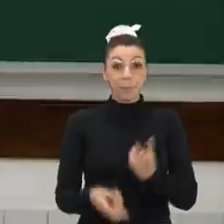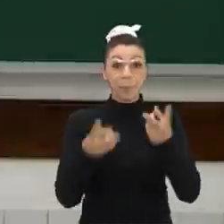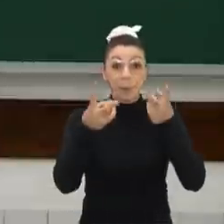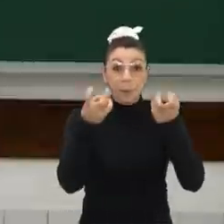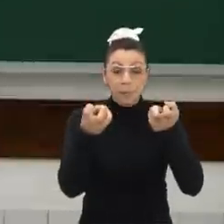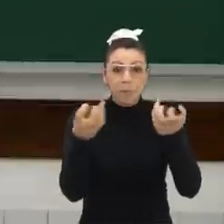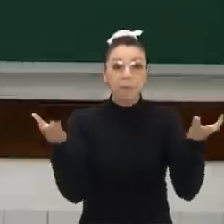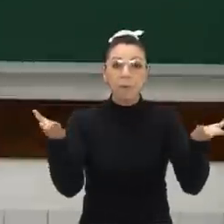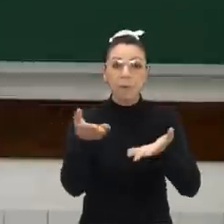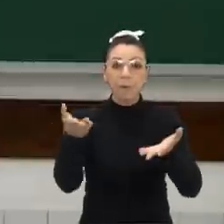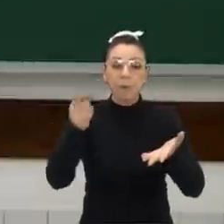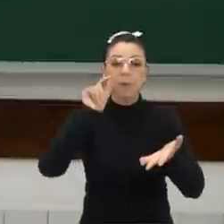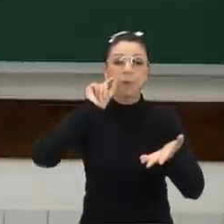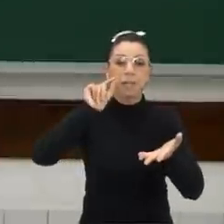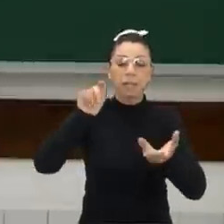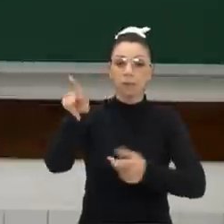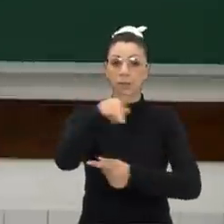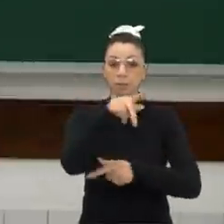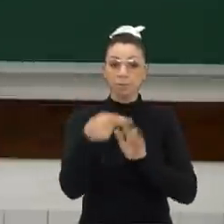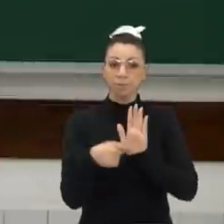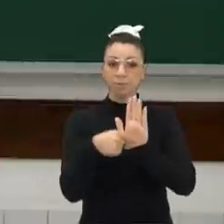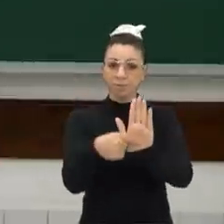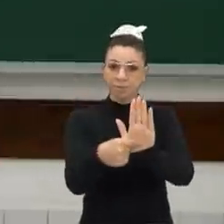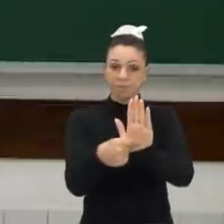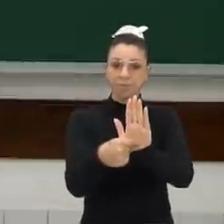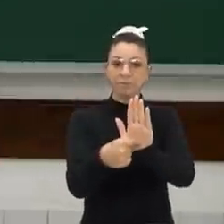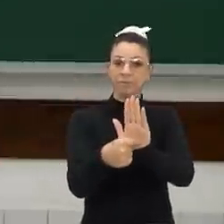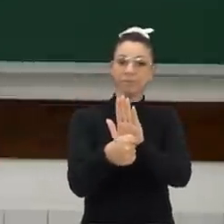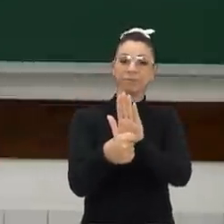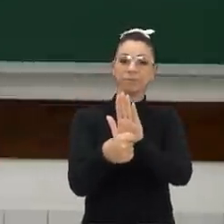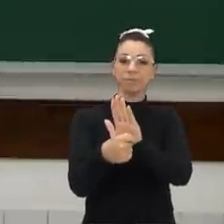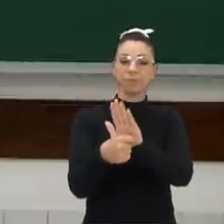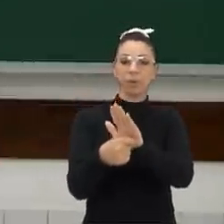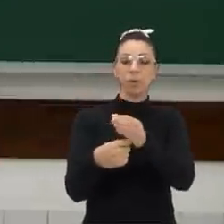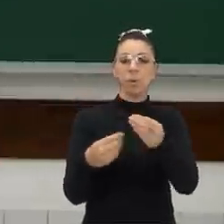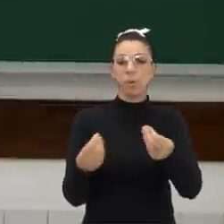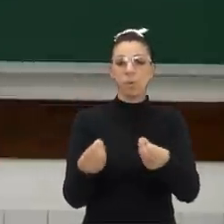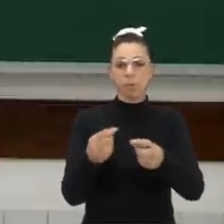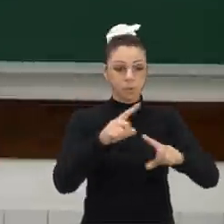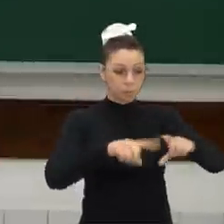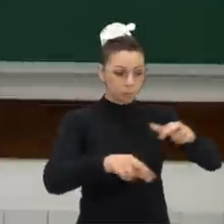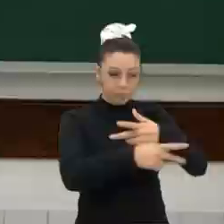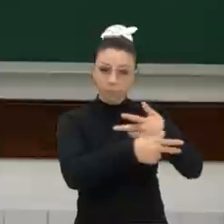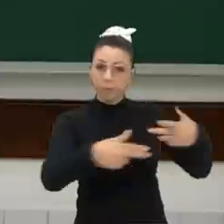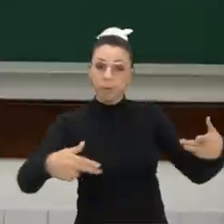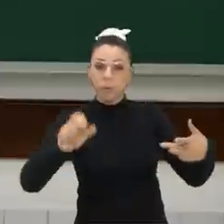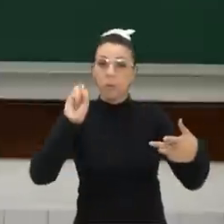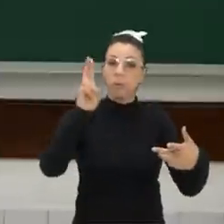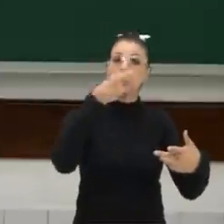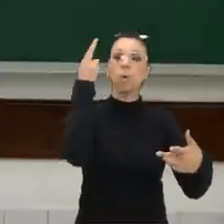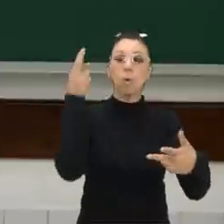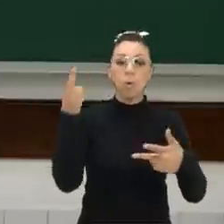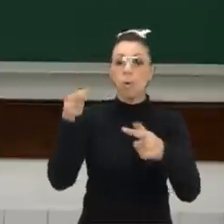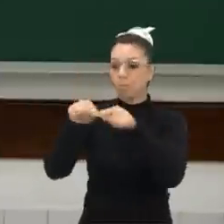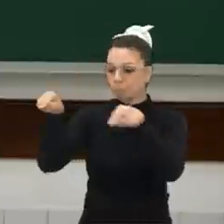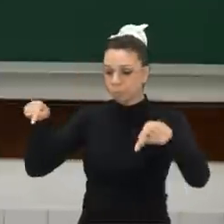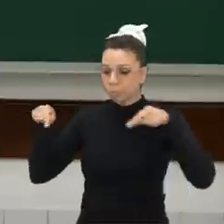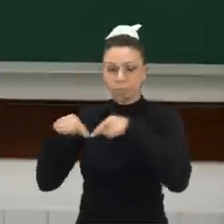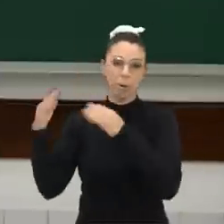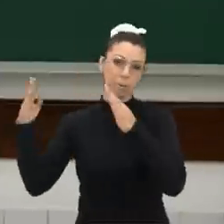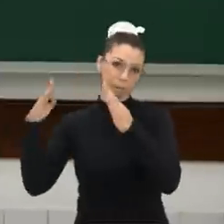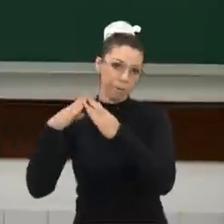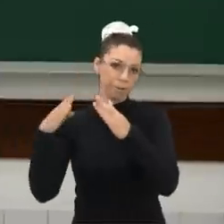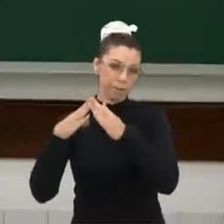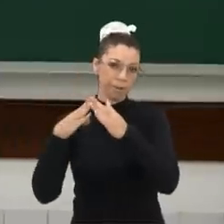Você percebeu agora, quando a teacher mostrou para vocês as mobílias ou a parte da casa da qual nós